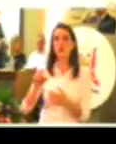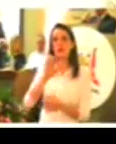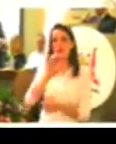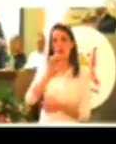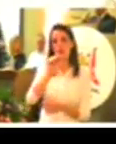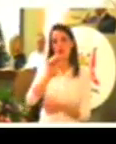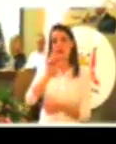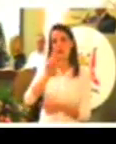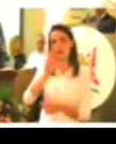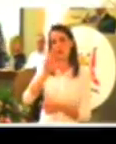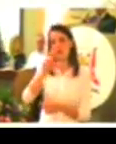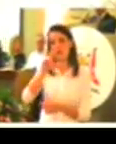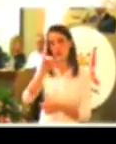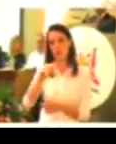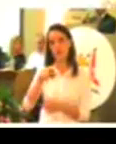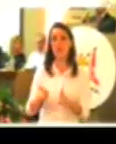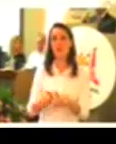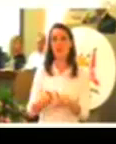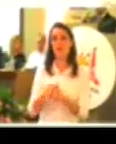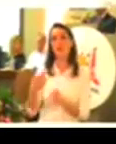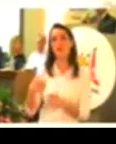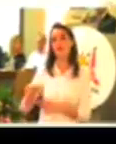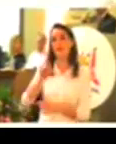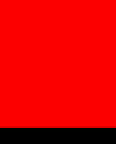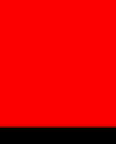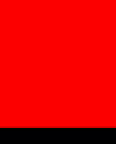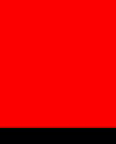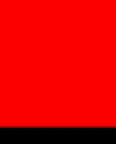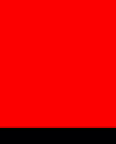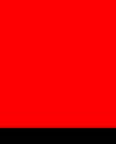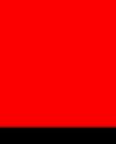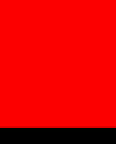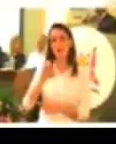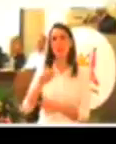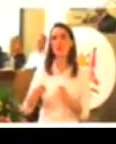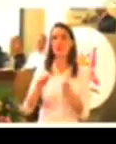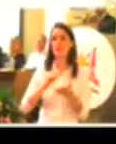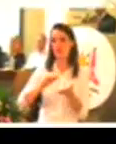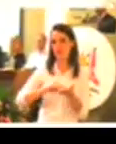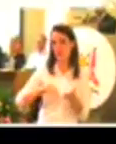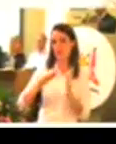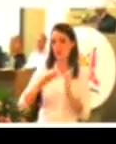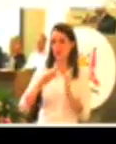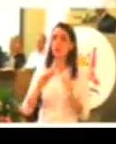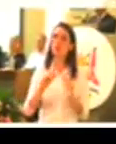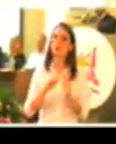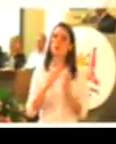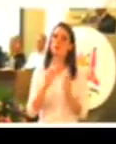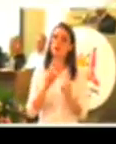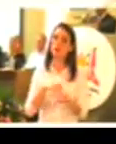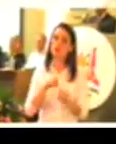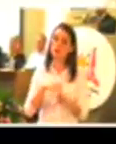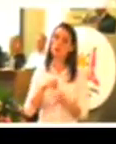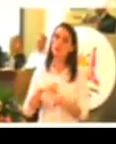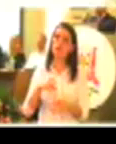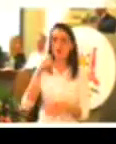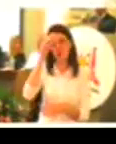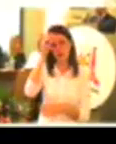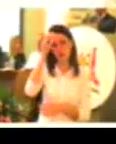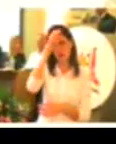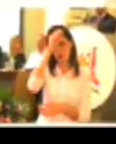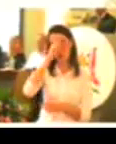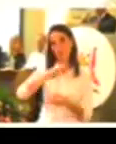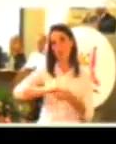ESUCRE, senhora Rose Reynolds, secretária de Educação do município de Criciúma,